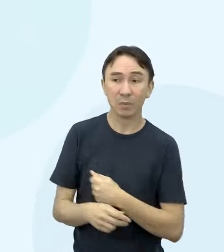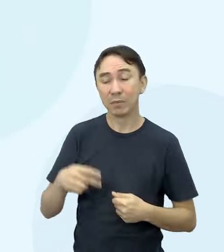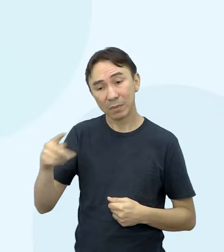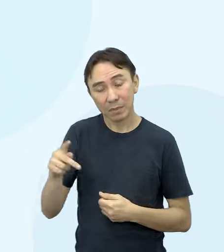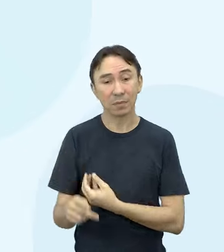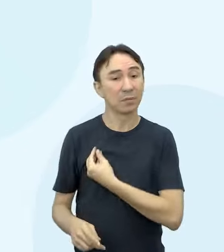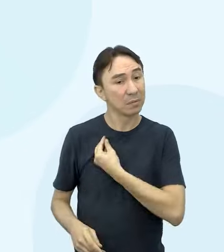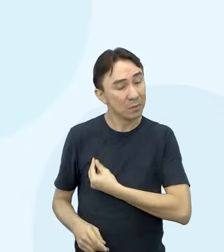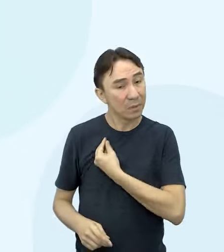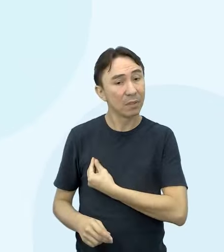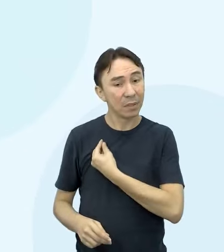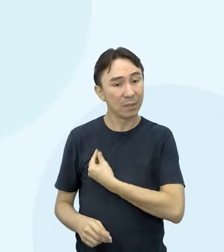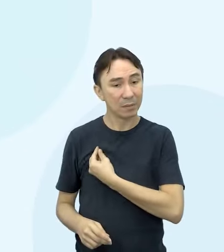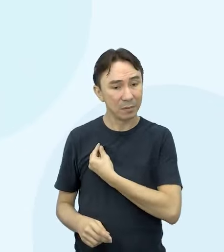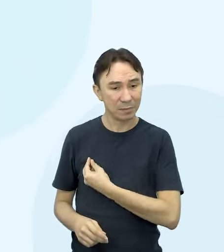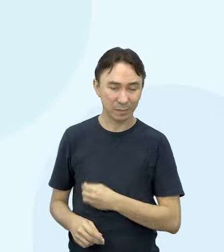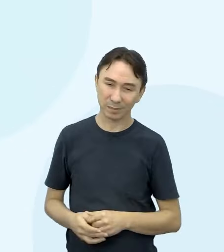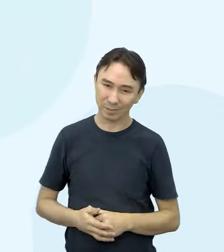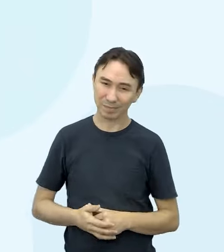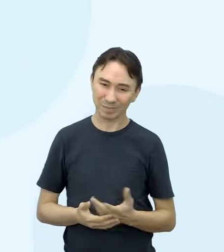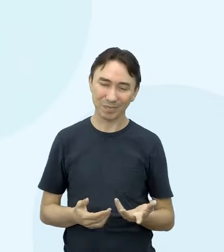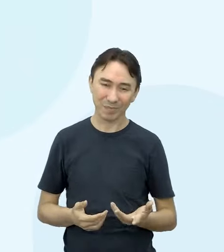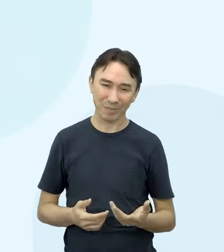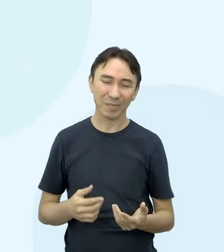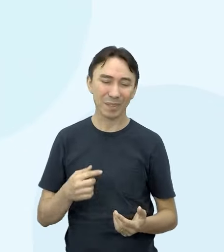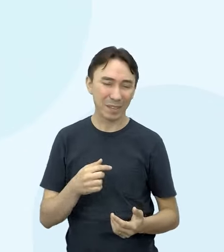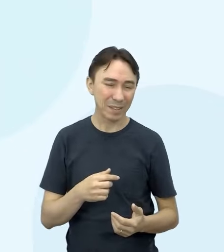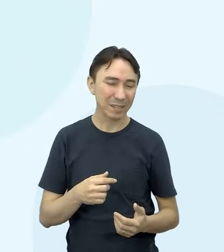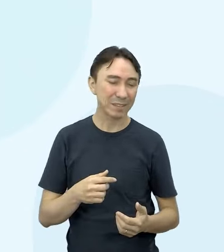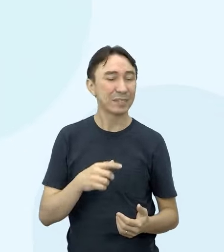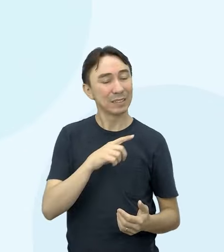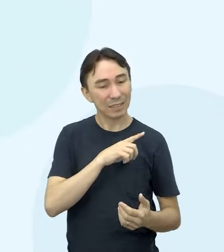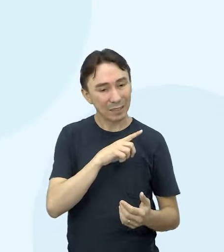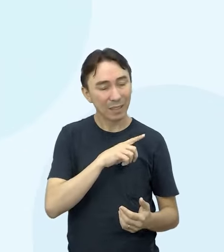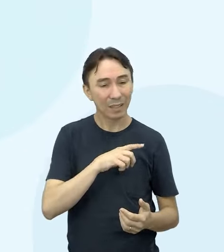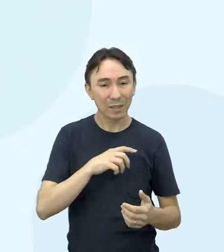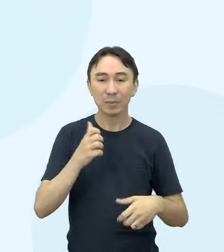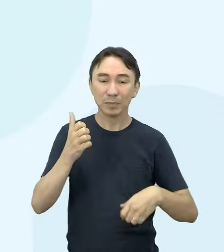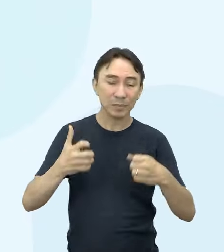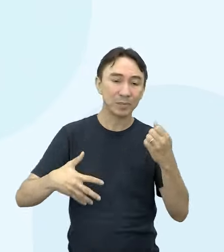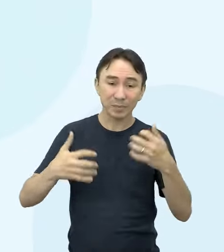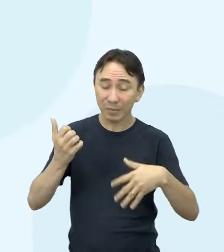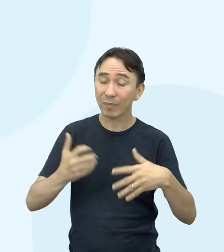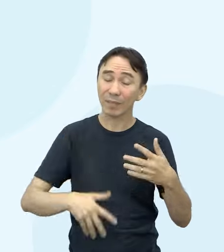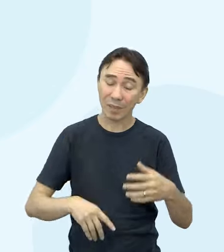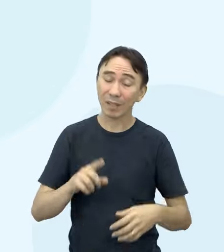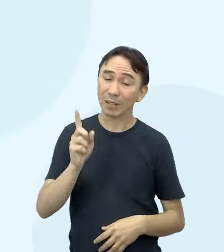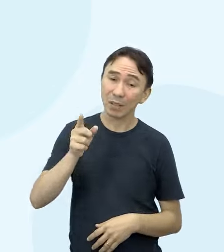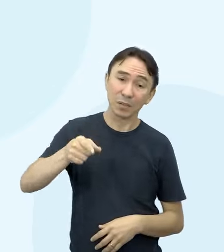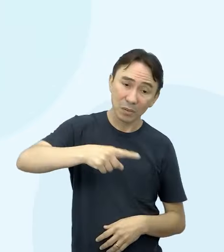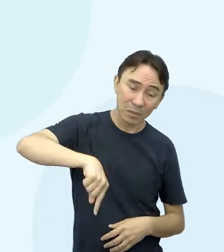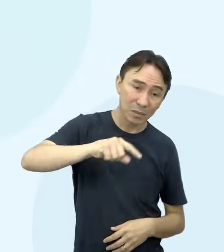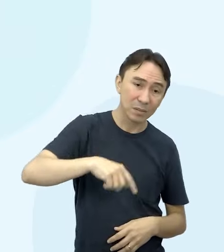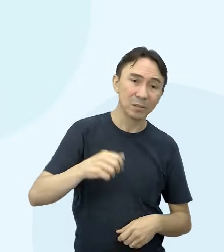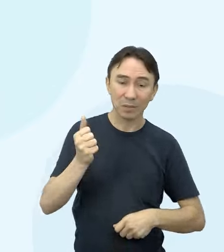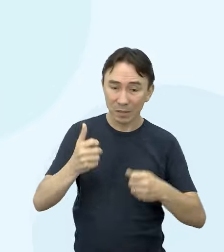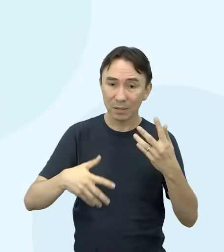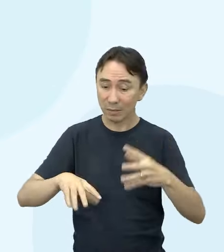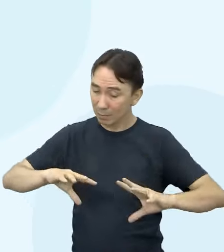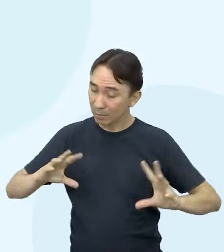né, essa partezinha que fala, você acha que, né, talvez seja a melhor síntese do que a gente está falando de como,